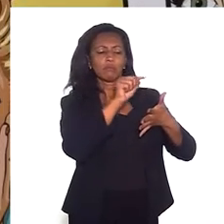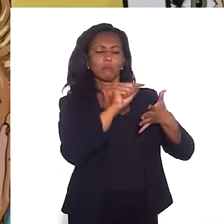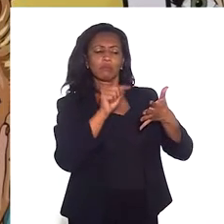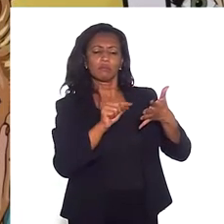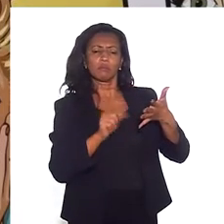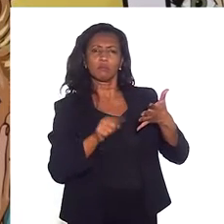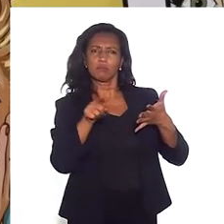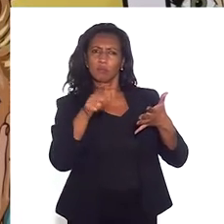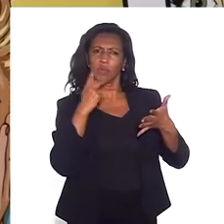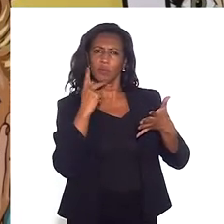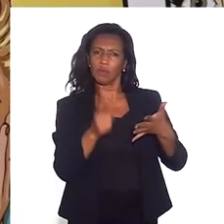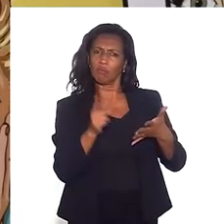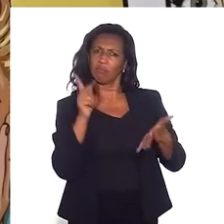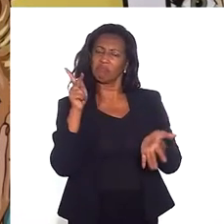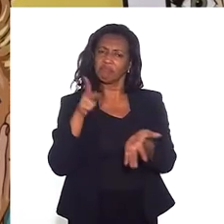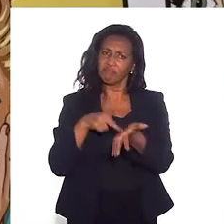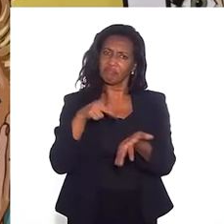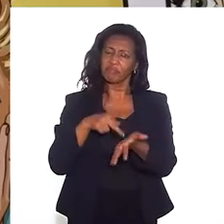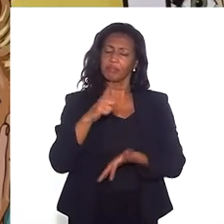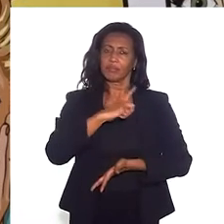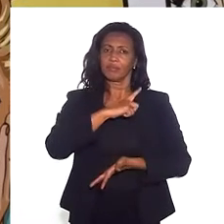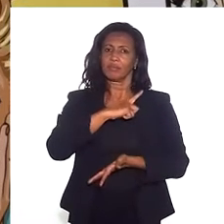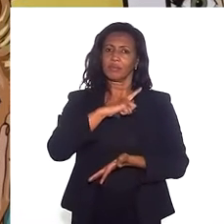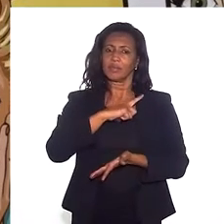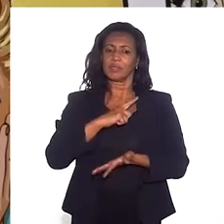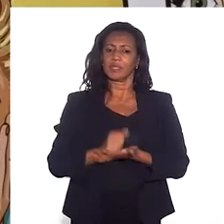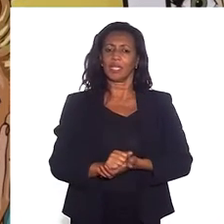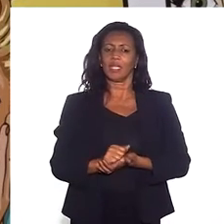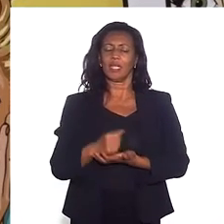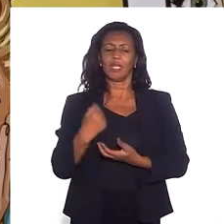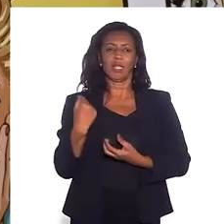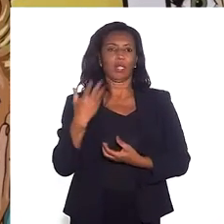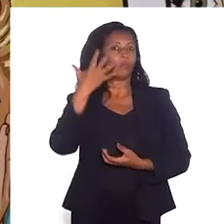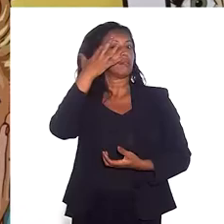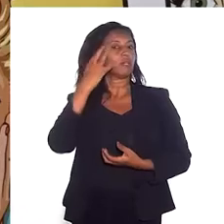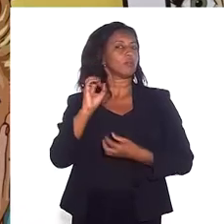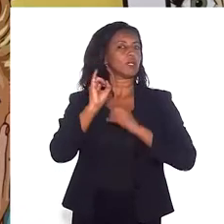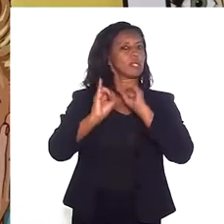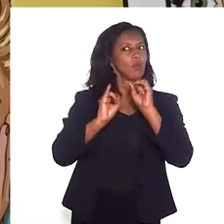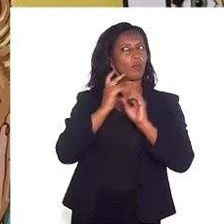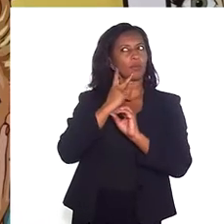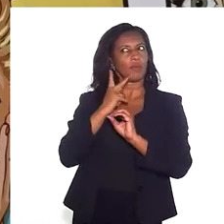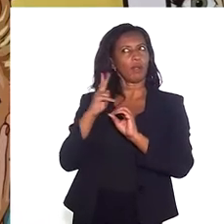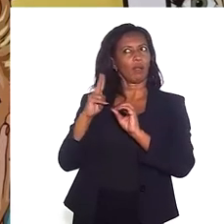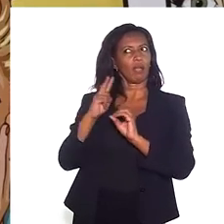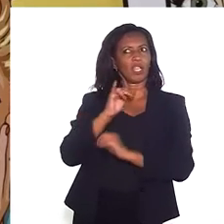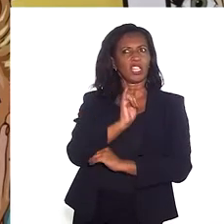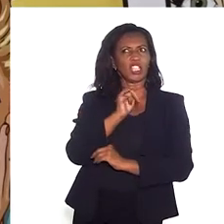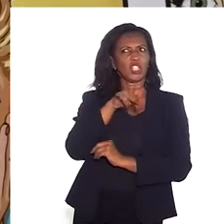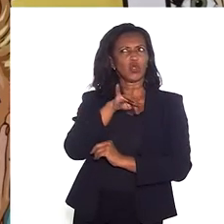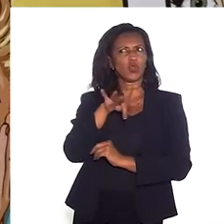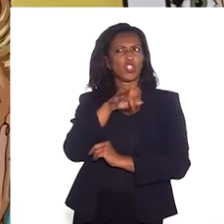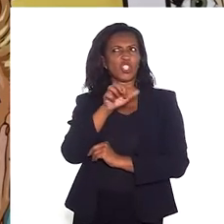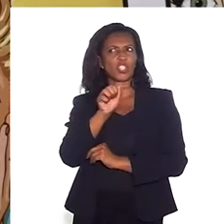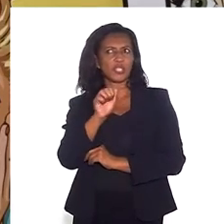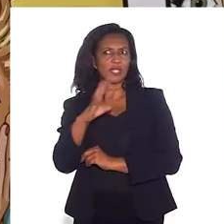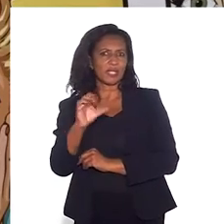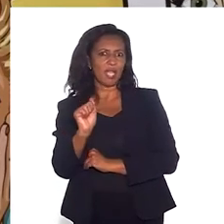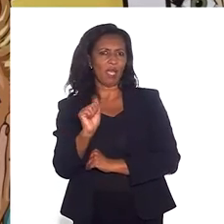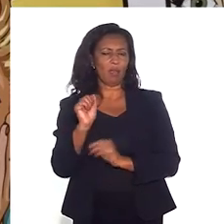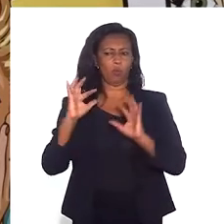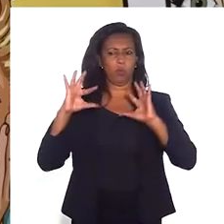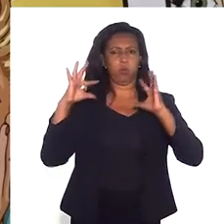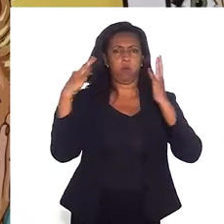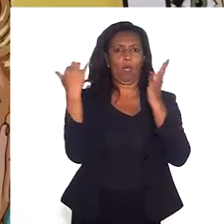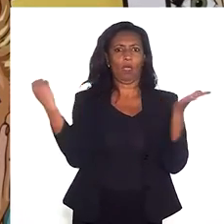todas essas pontuações feitas por você, que realmente existe uma, não sei se eu posso usar esse termo, injustiça